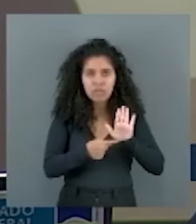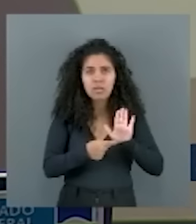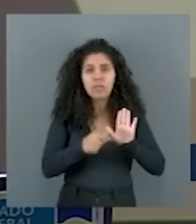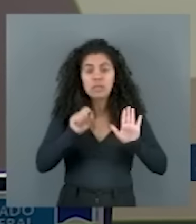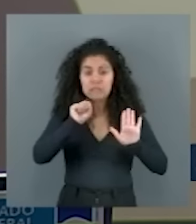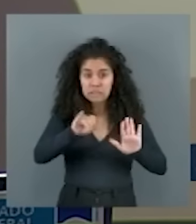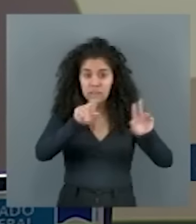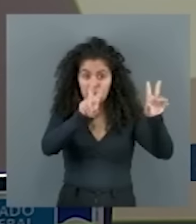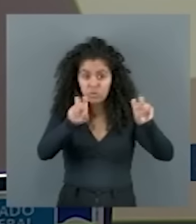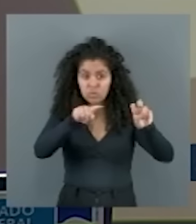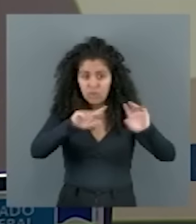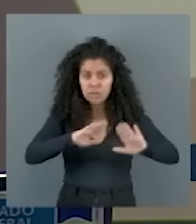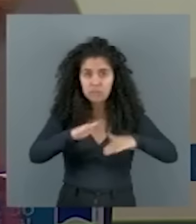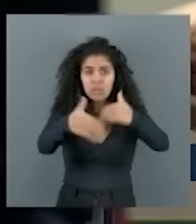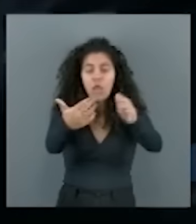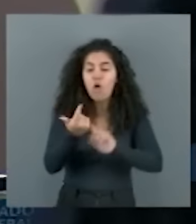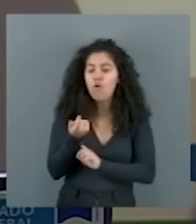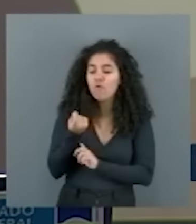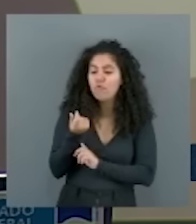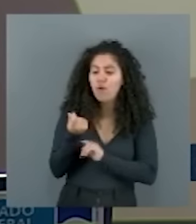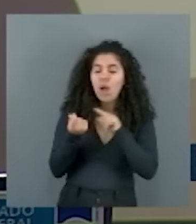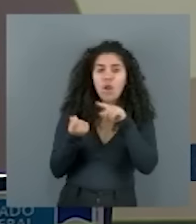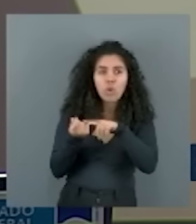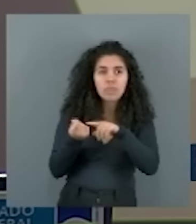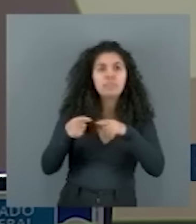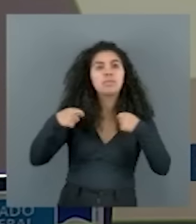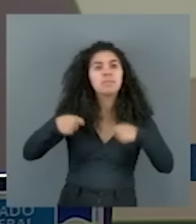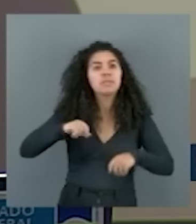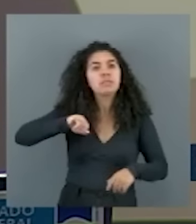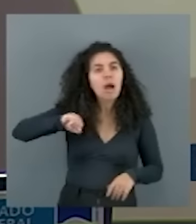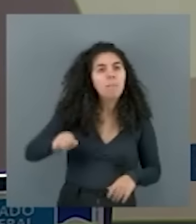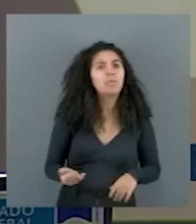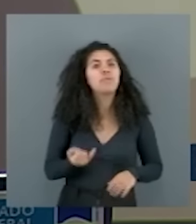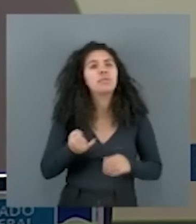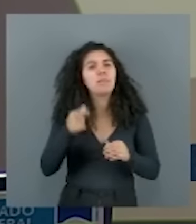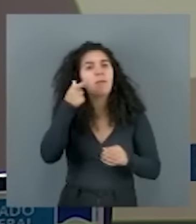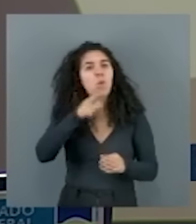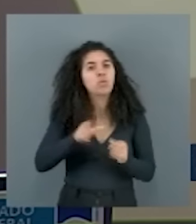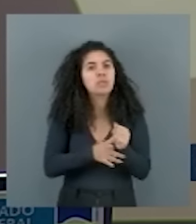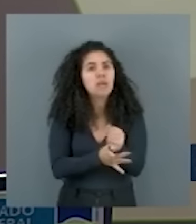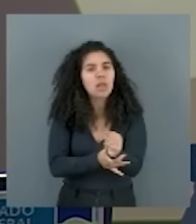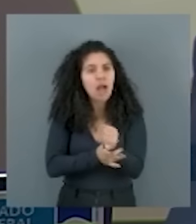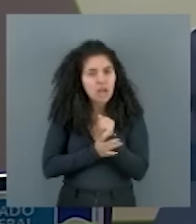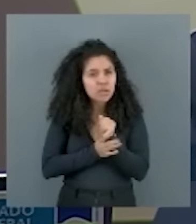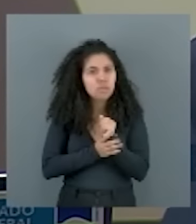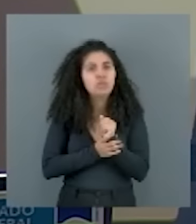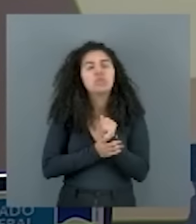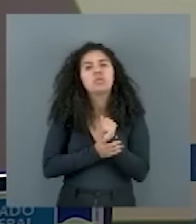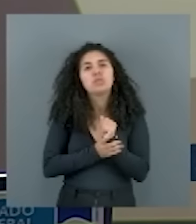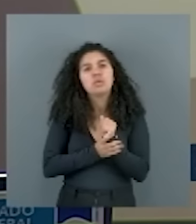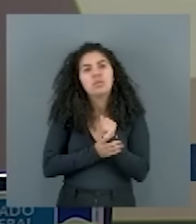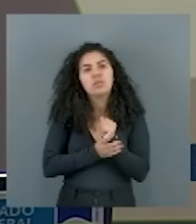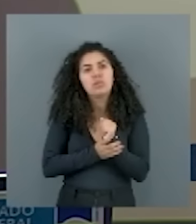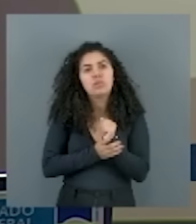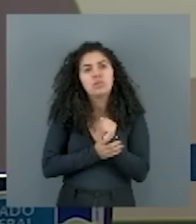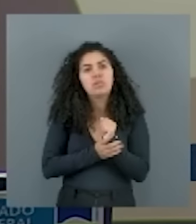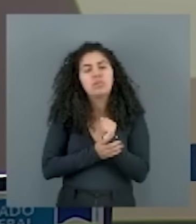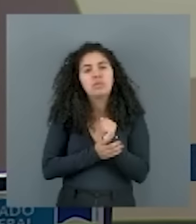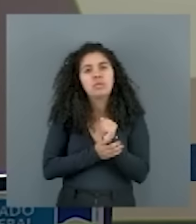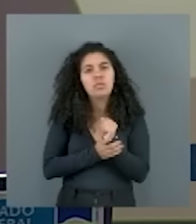matéria, esses valores sejam aproveitados para garantir justamente